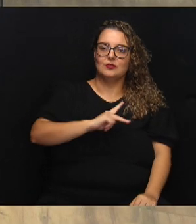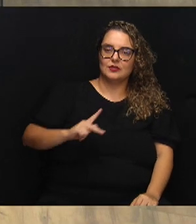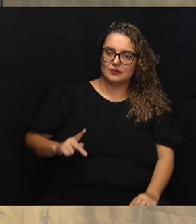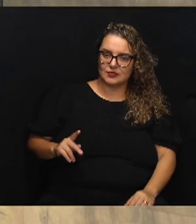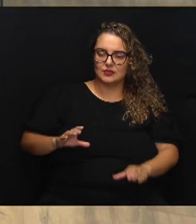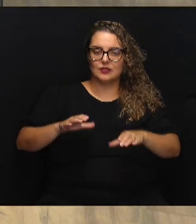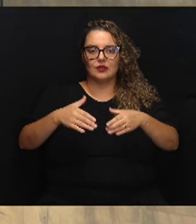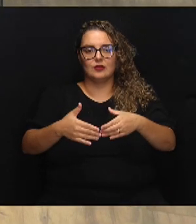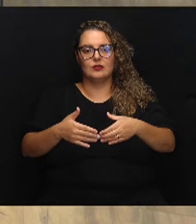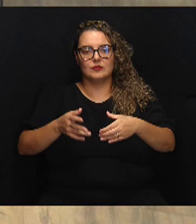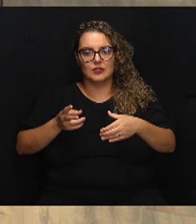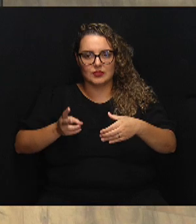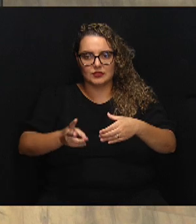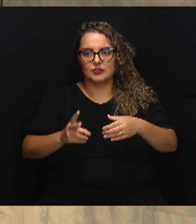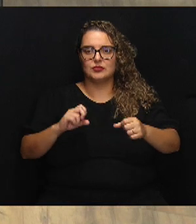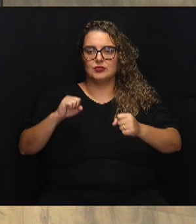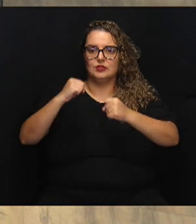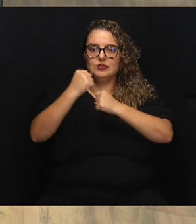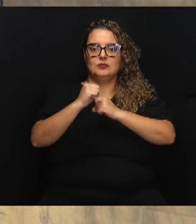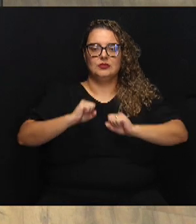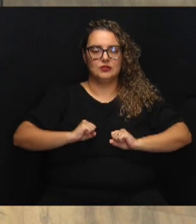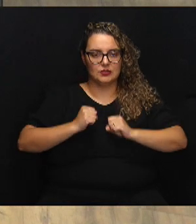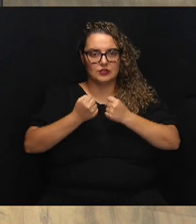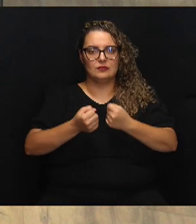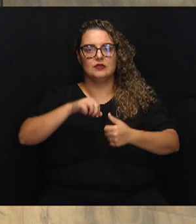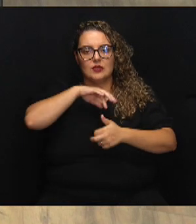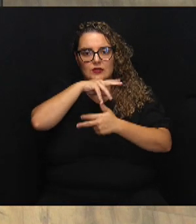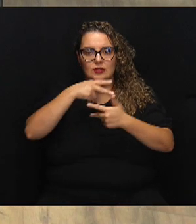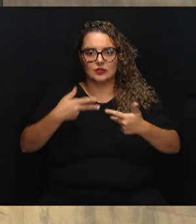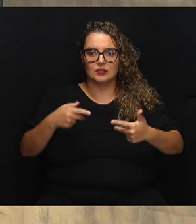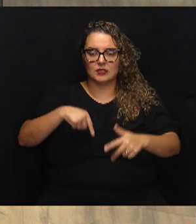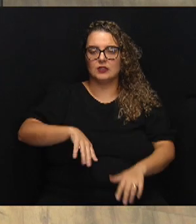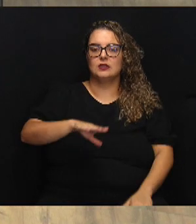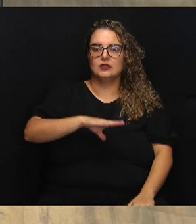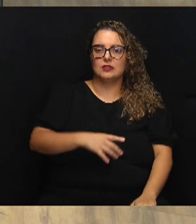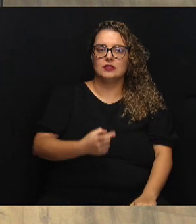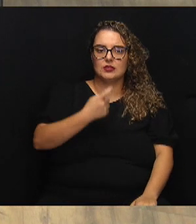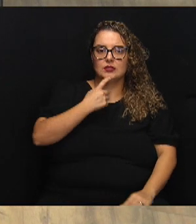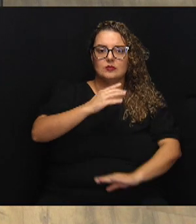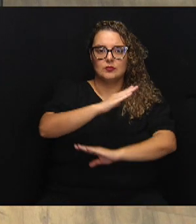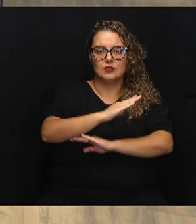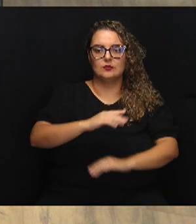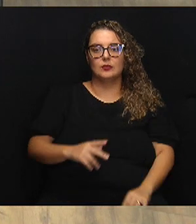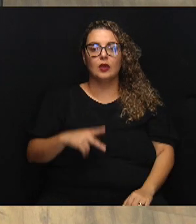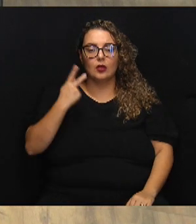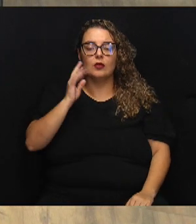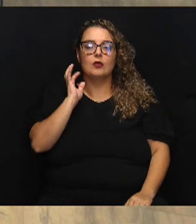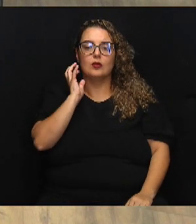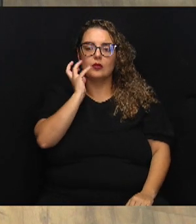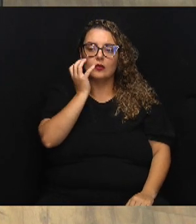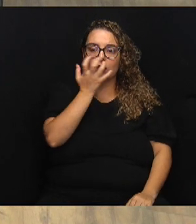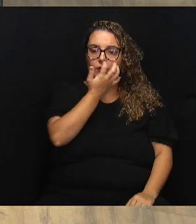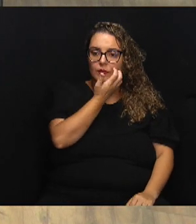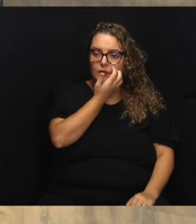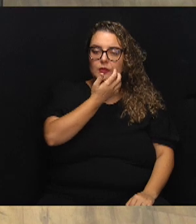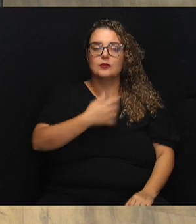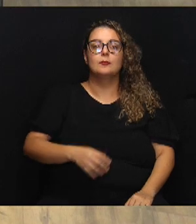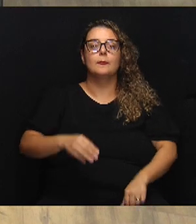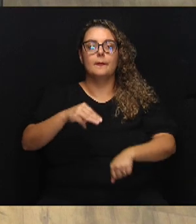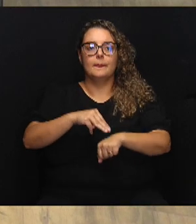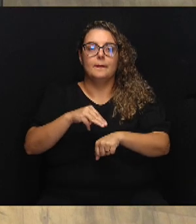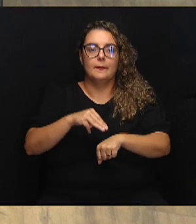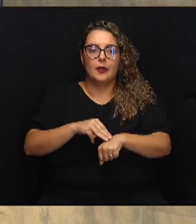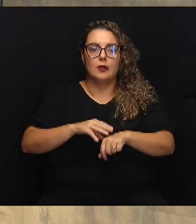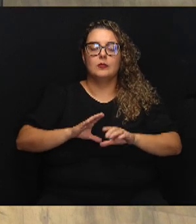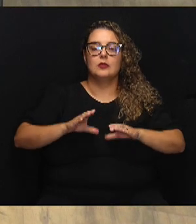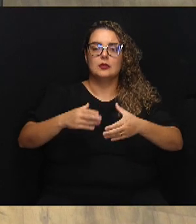Comissão Permanente de Proteção e Defesa dos Animais aqui da Câmara de Campinas, o vereador Herbert Ganem, membro da